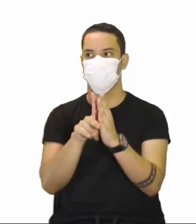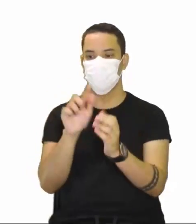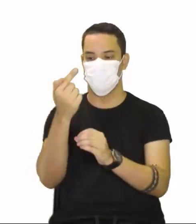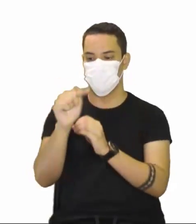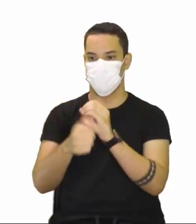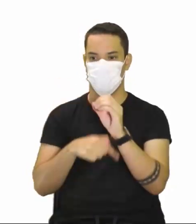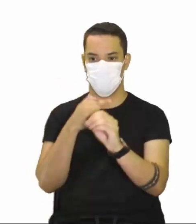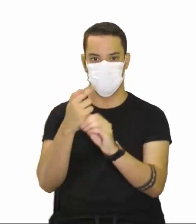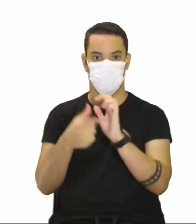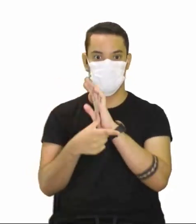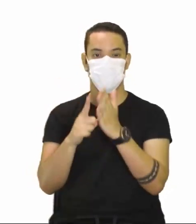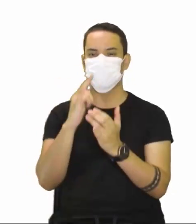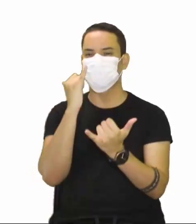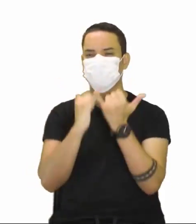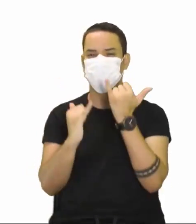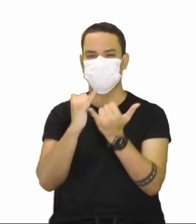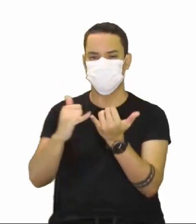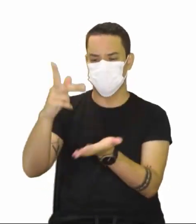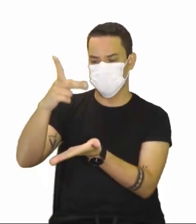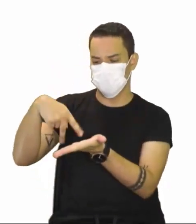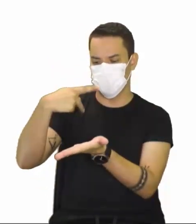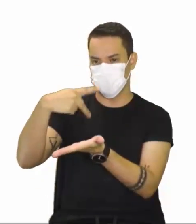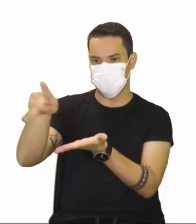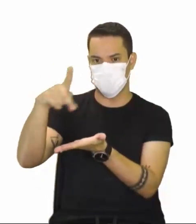que parecia com o pudim. Tudo bem?